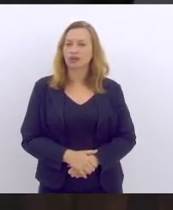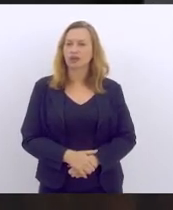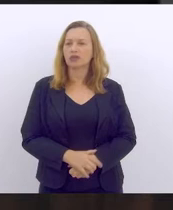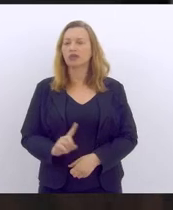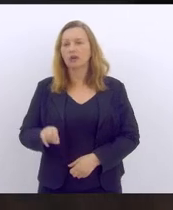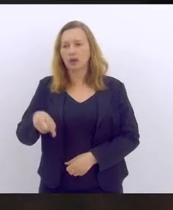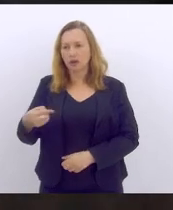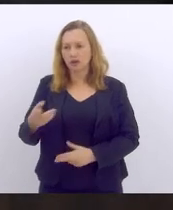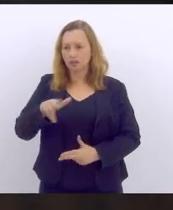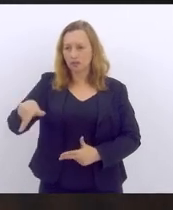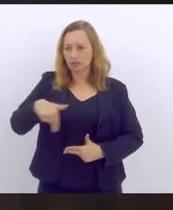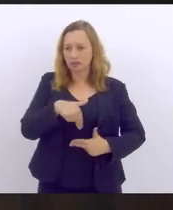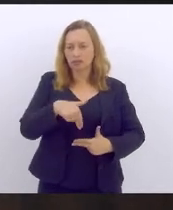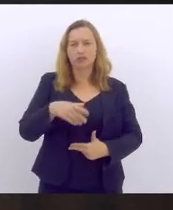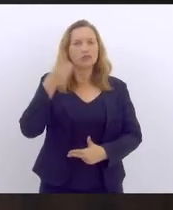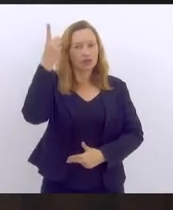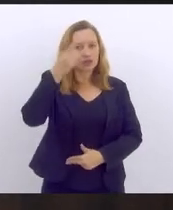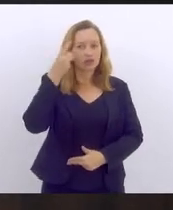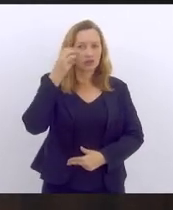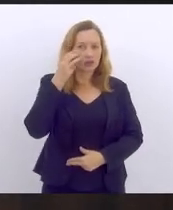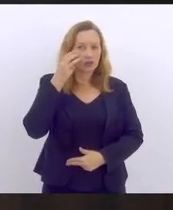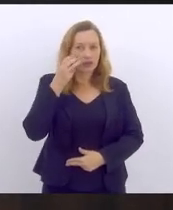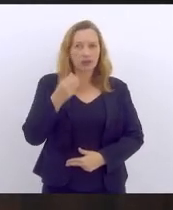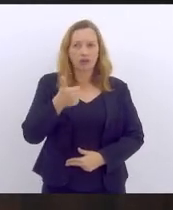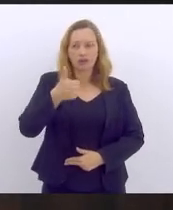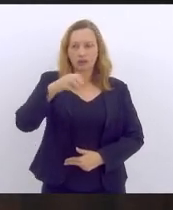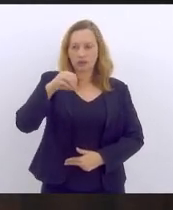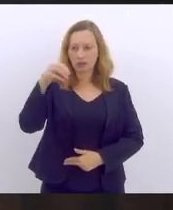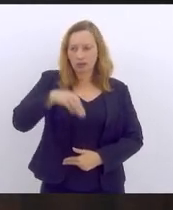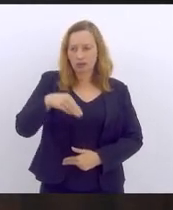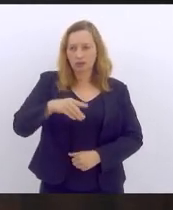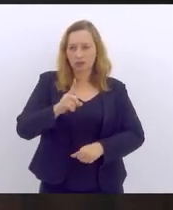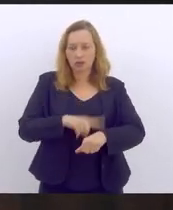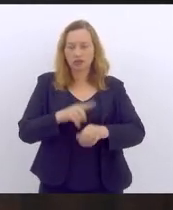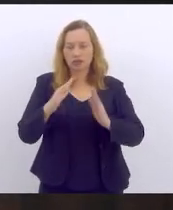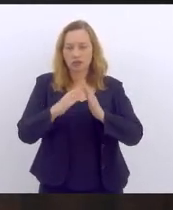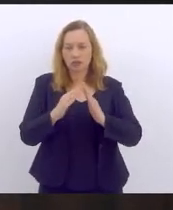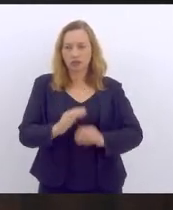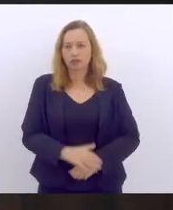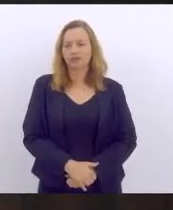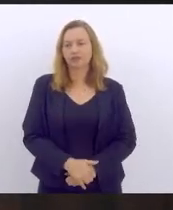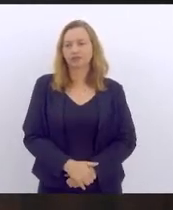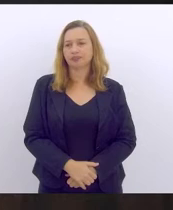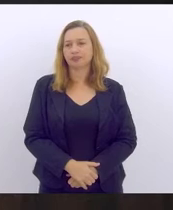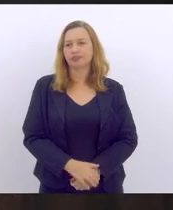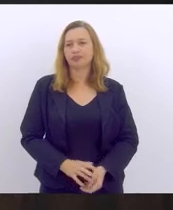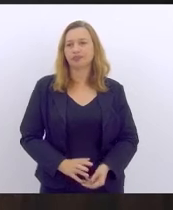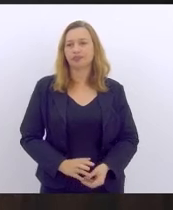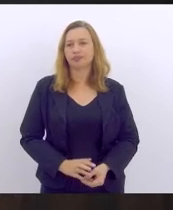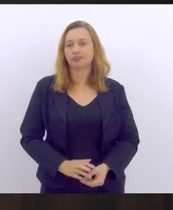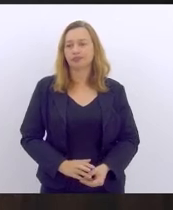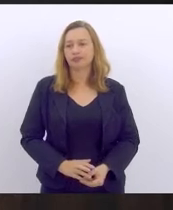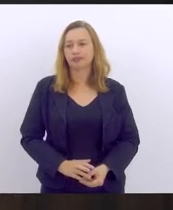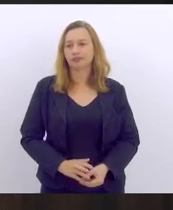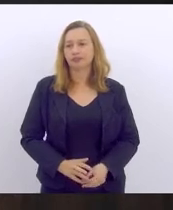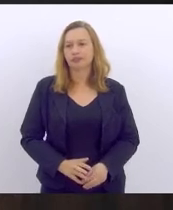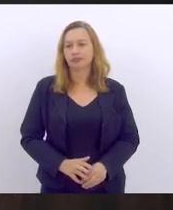para os moradores escrito é o nome Deputado Valdete Carneiro vossa excelência e dispõe de 10 minutos no tempo regimental